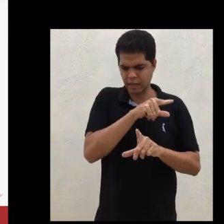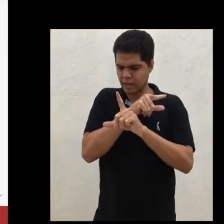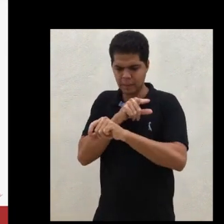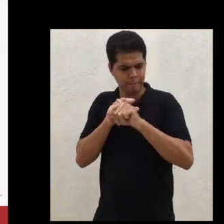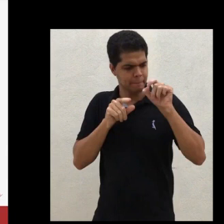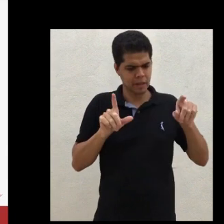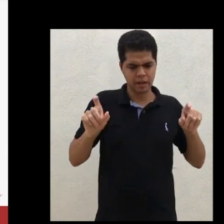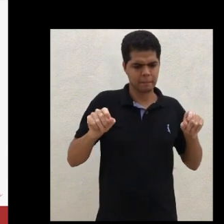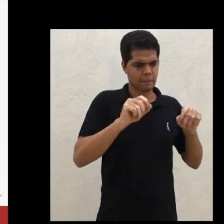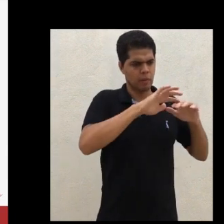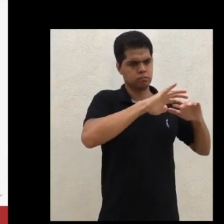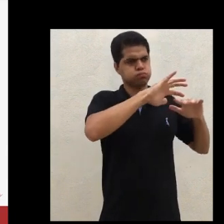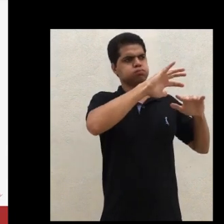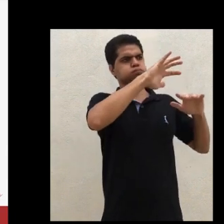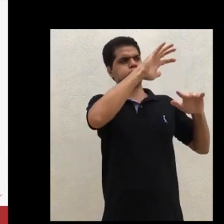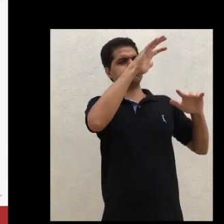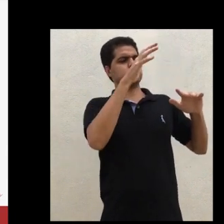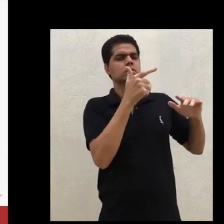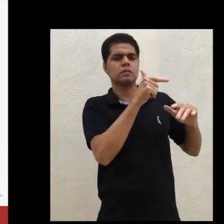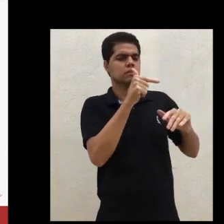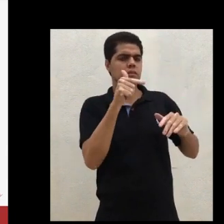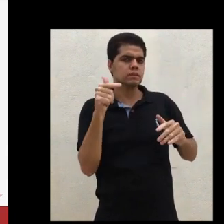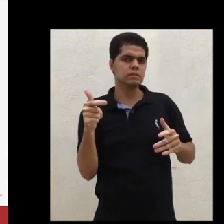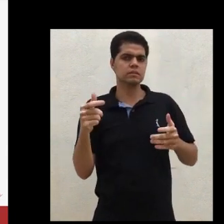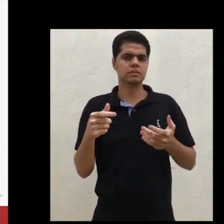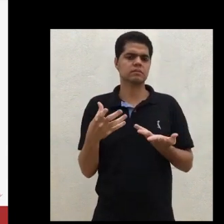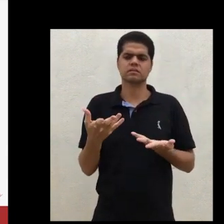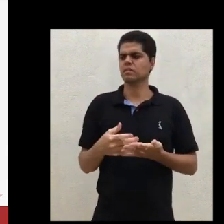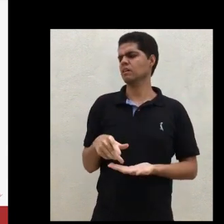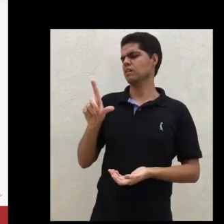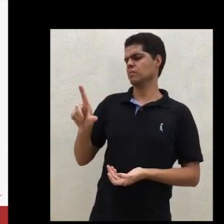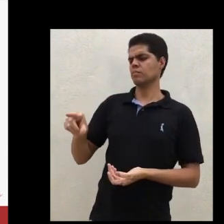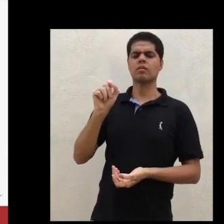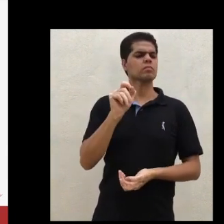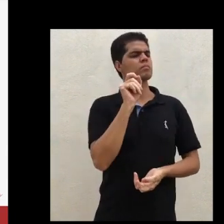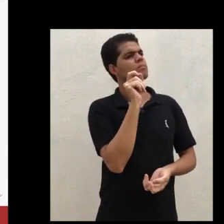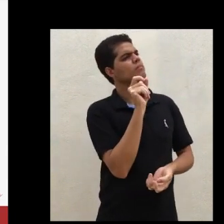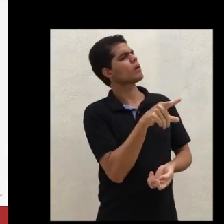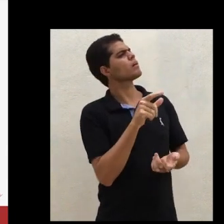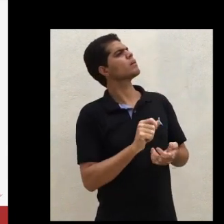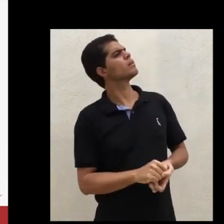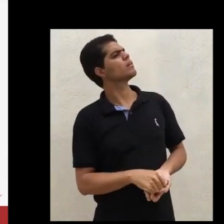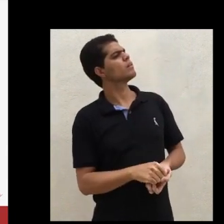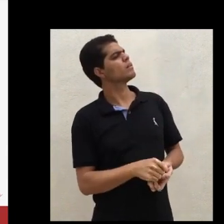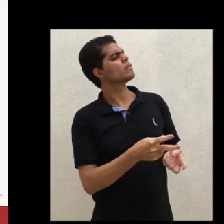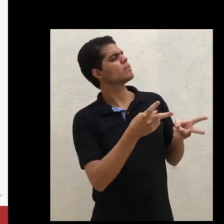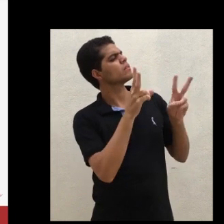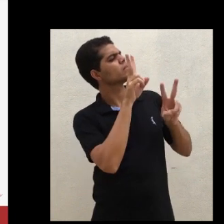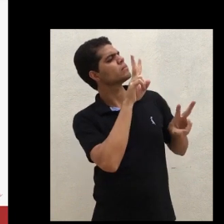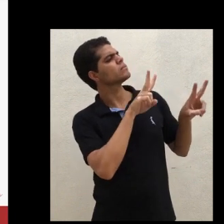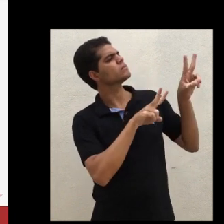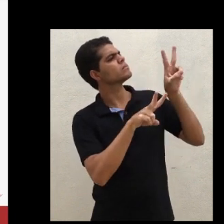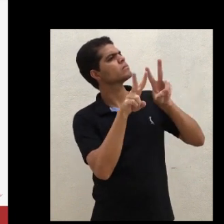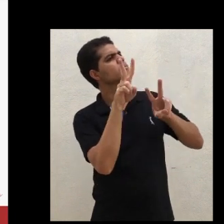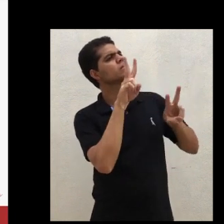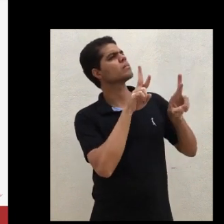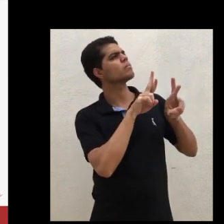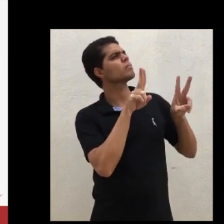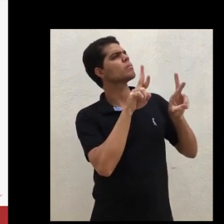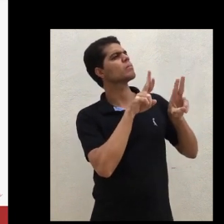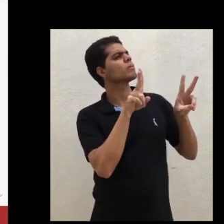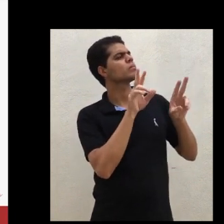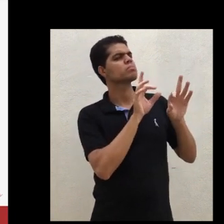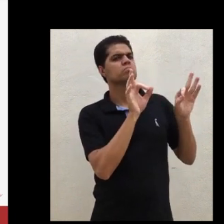um, ele não vai passar a ser um monte de areia. Né? Então, vou colocar mais um. Naquele momento que você adiciona um